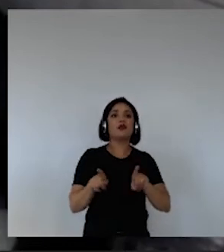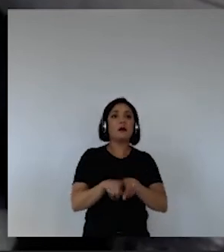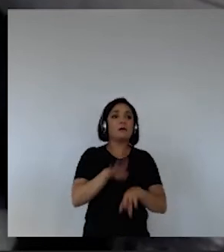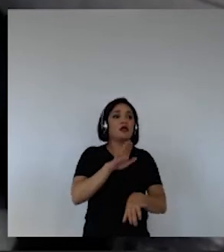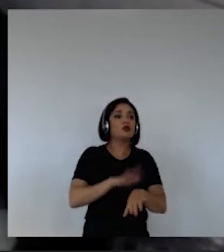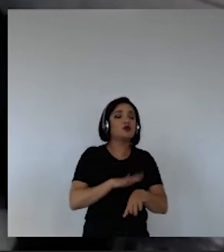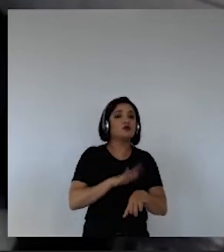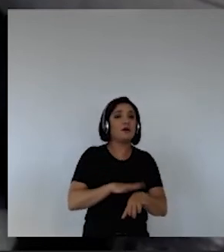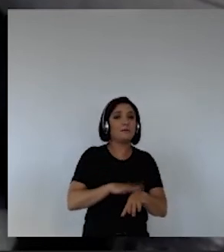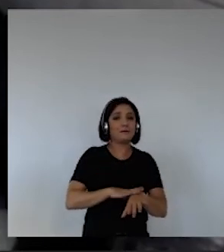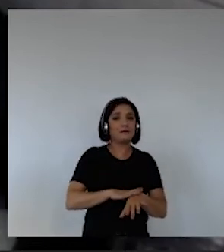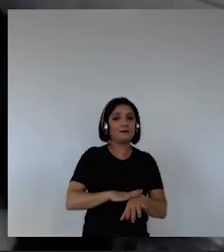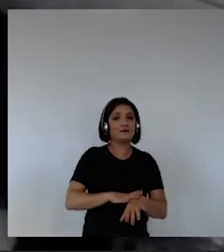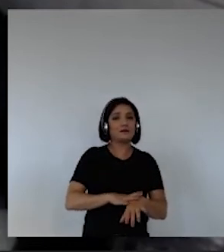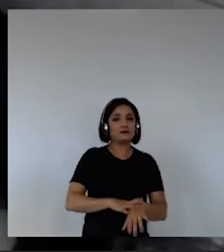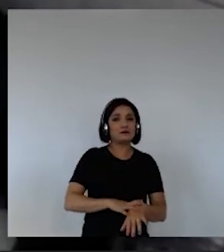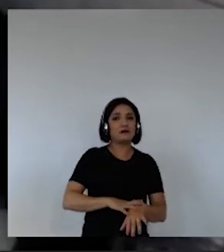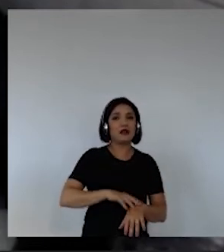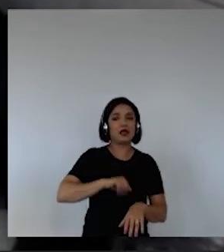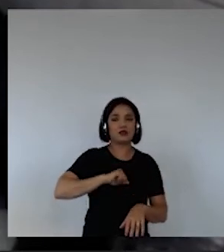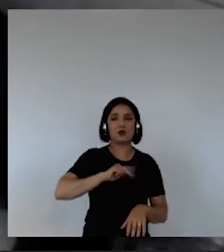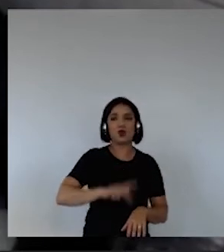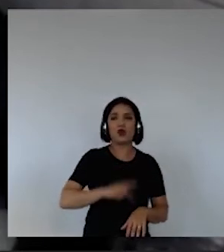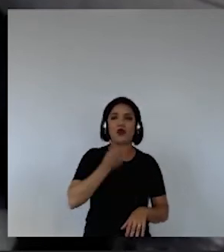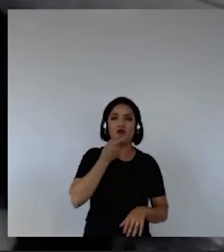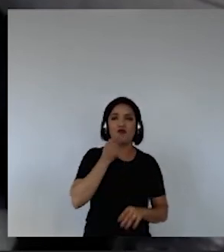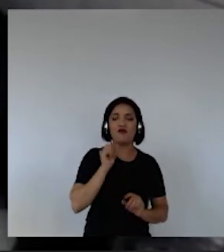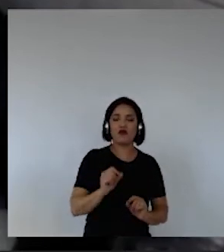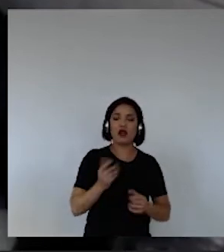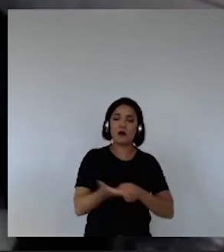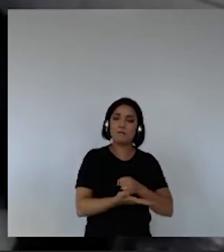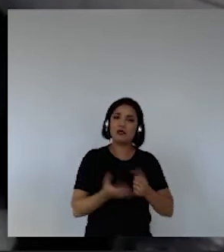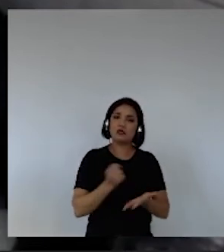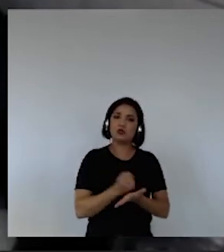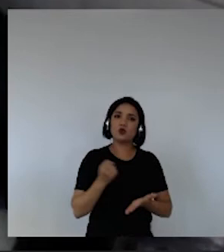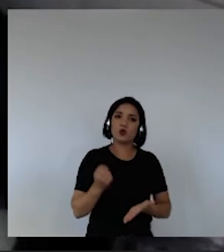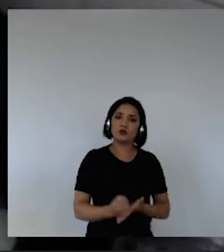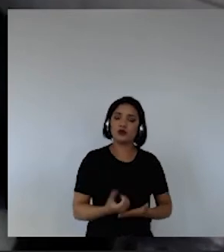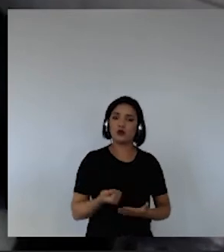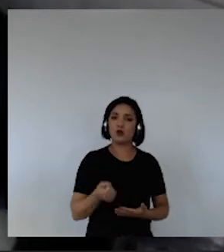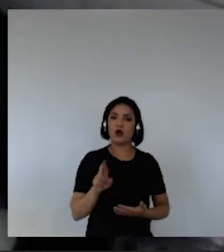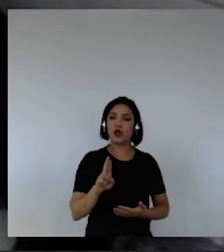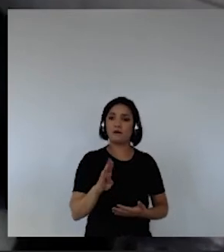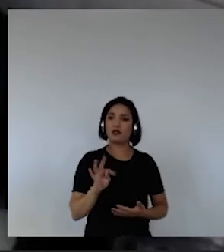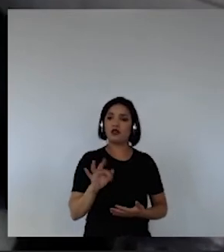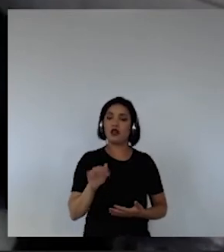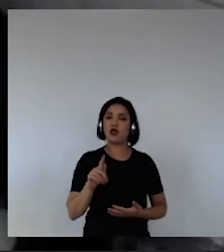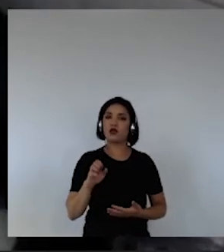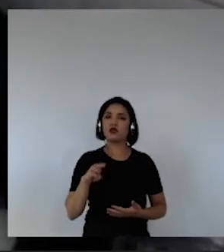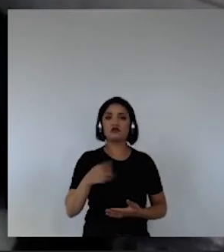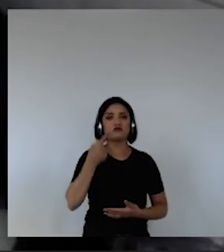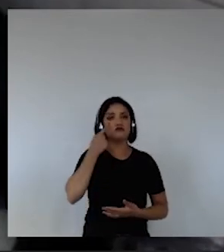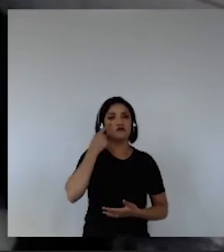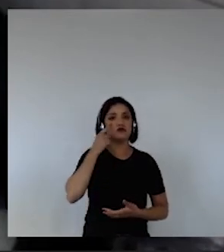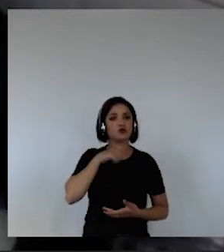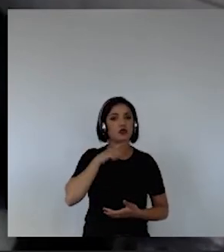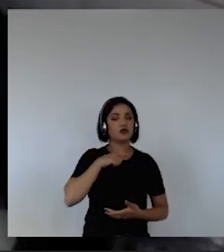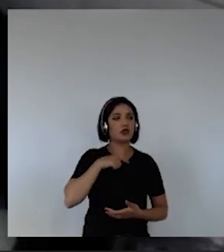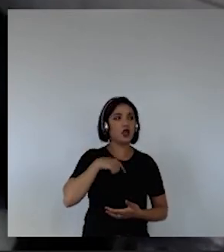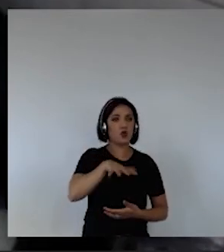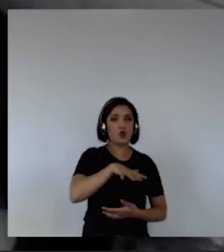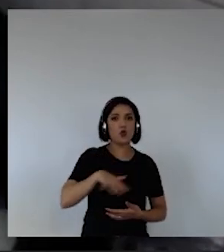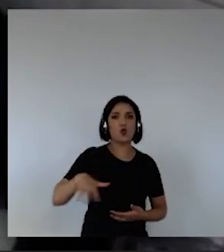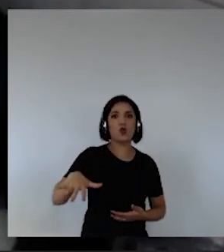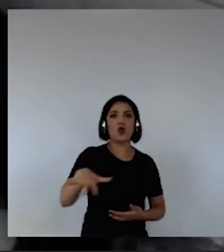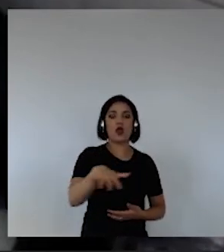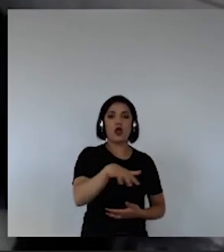que os portugueses falam de alteração das bases contratuais, na arbitragem vejo que há um campo muito